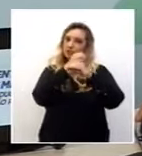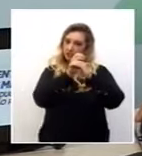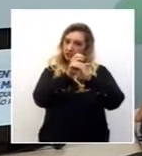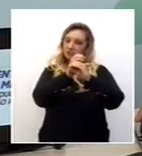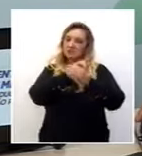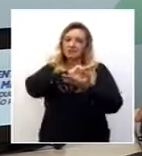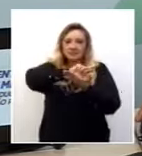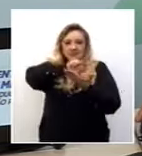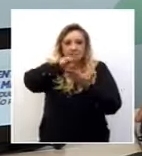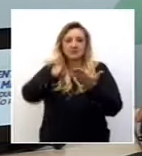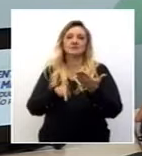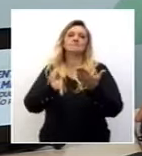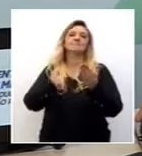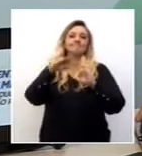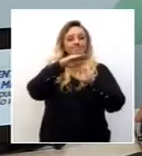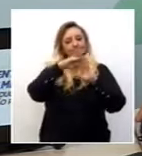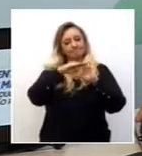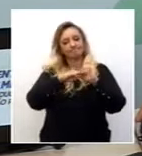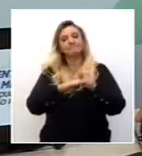tem vários itens